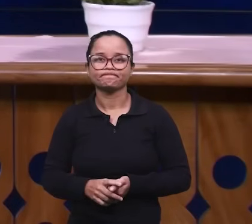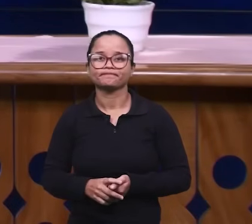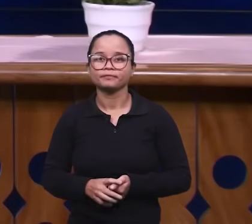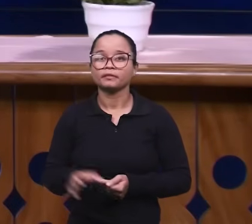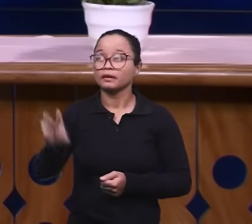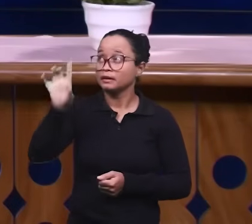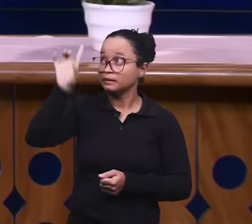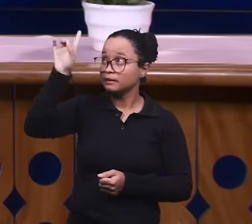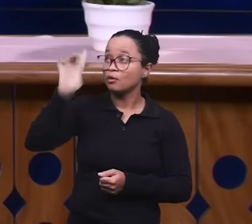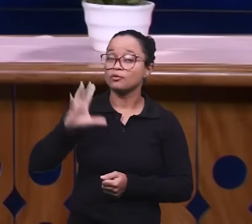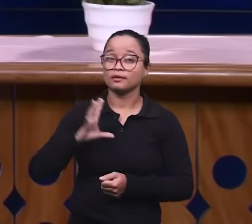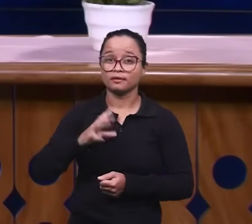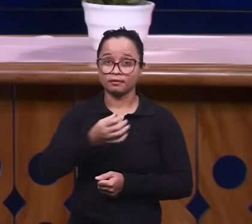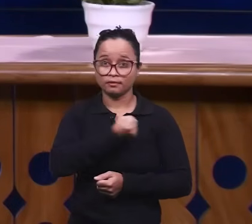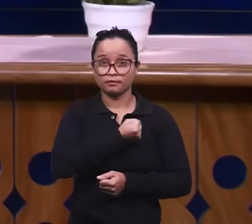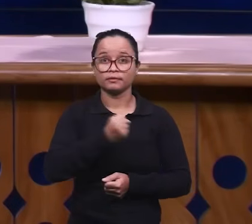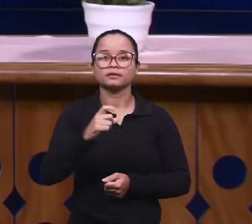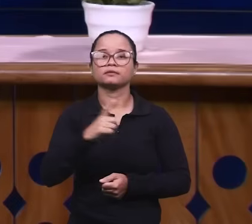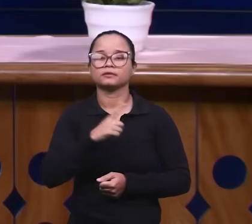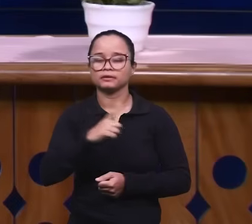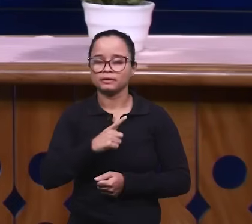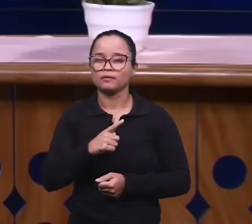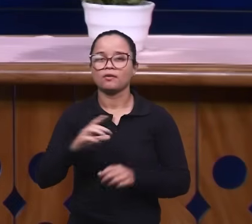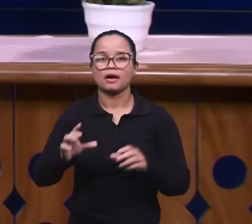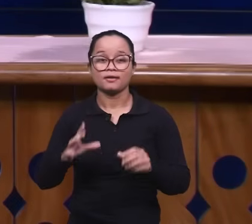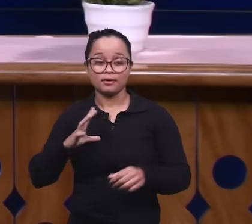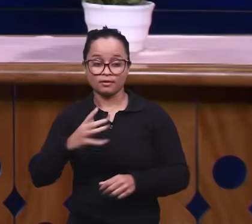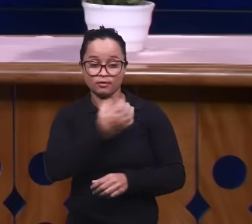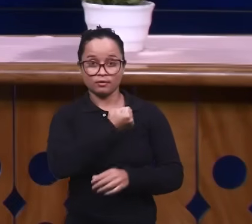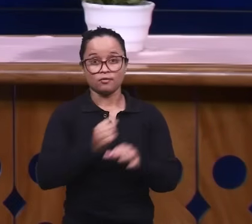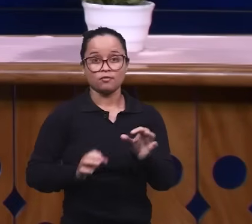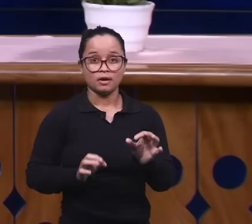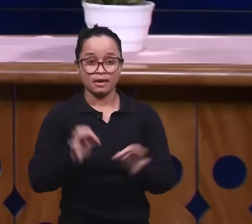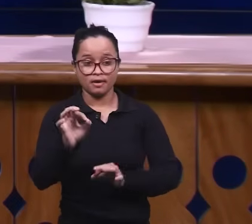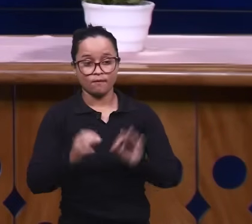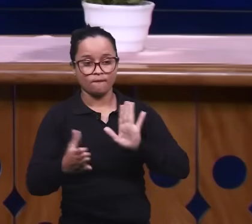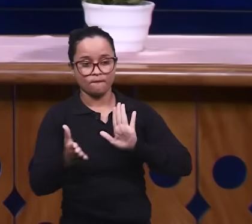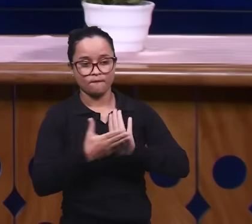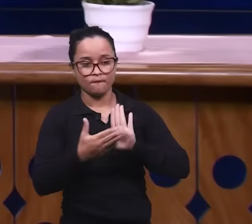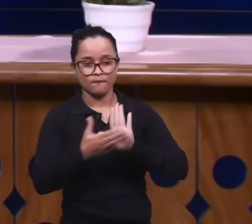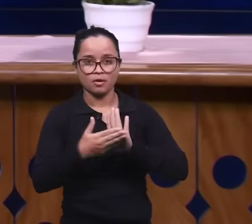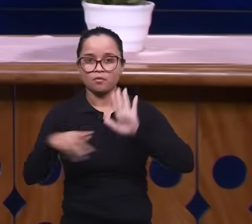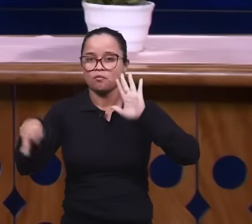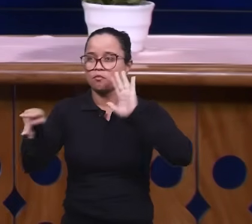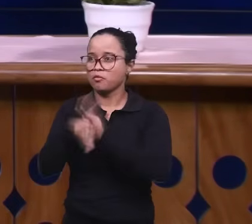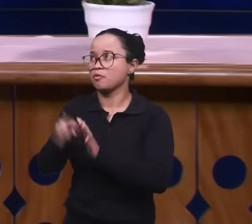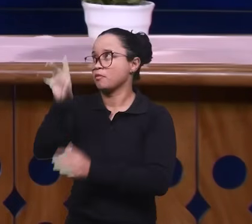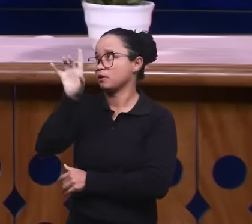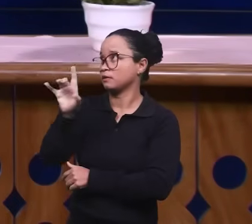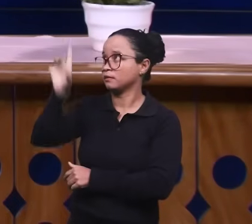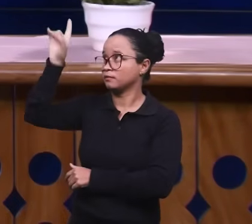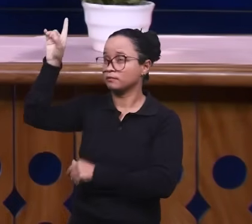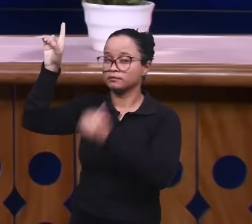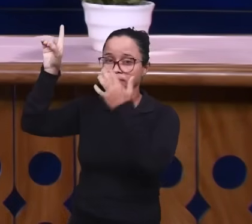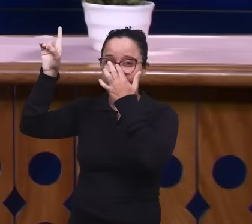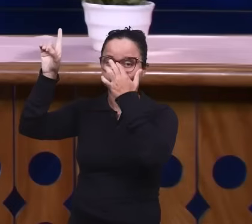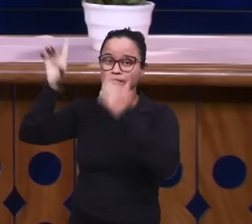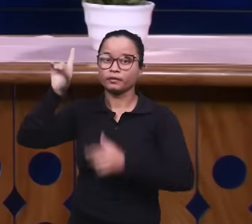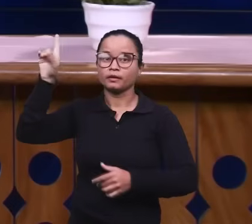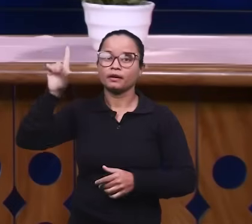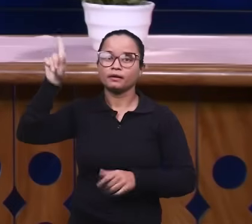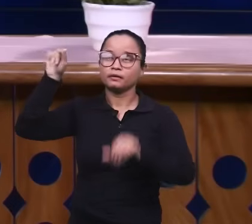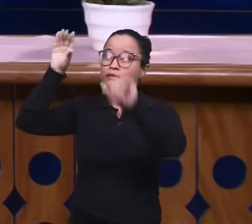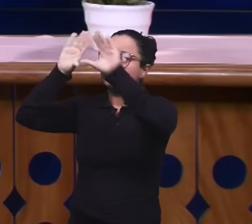Deus tem a salvação. A salvação é um projeto que vem de Deus, um plano que leva o homem